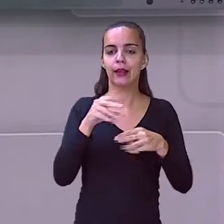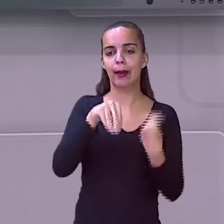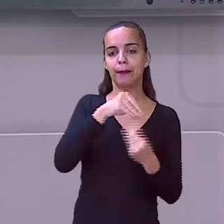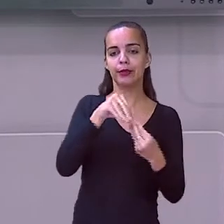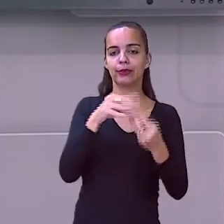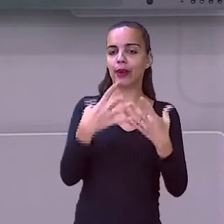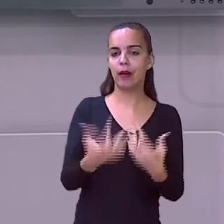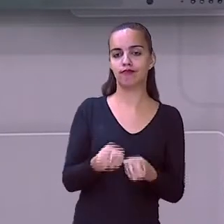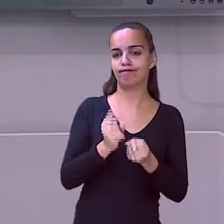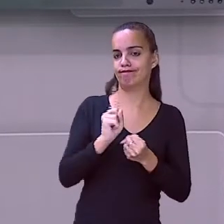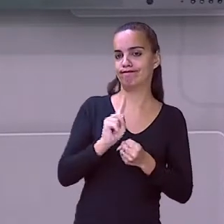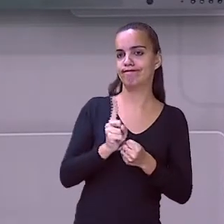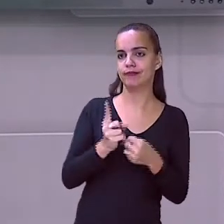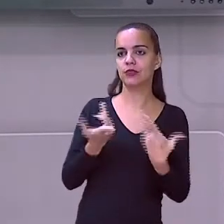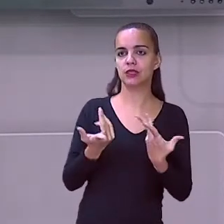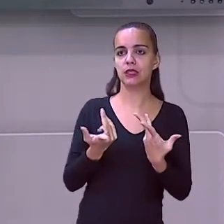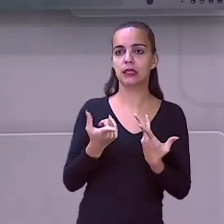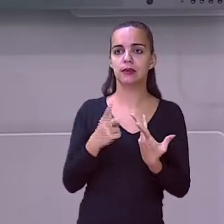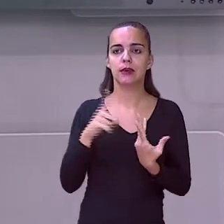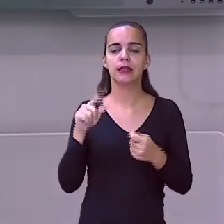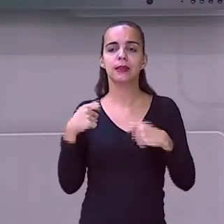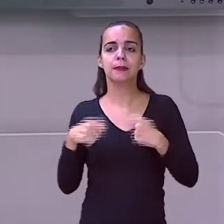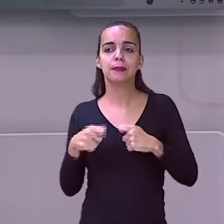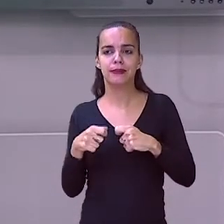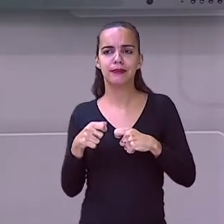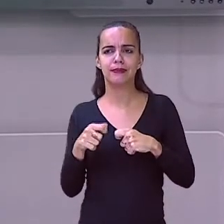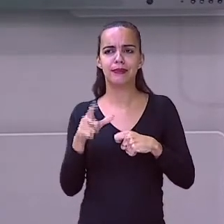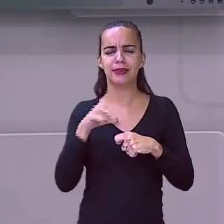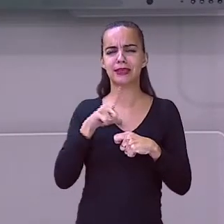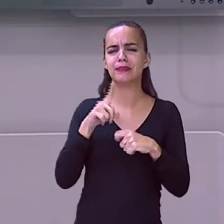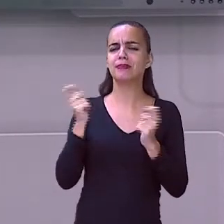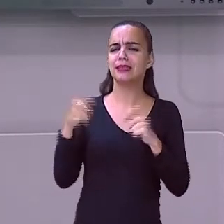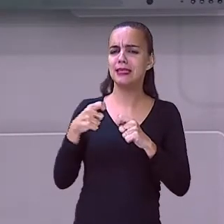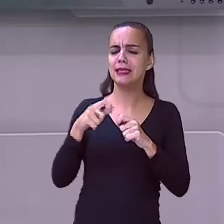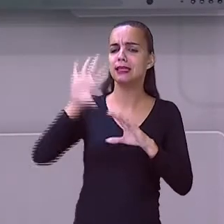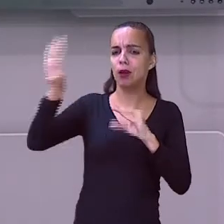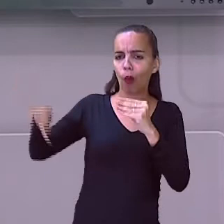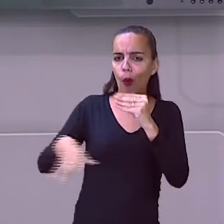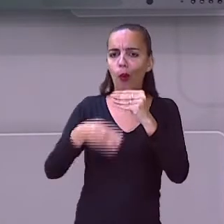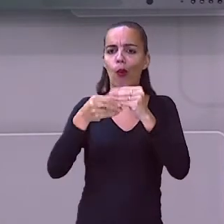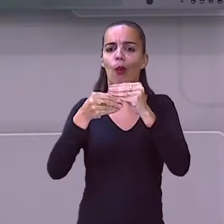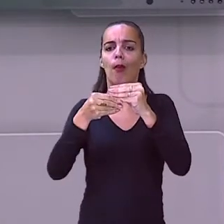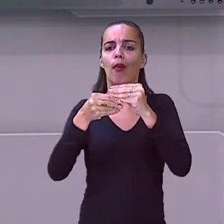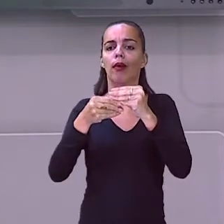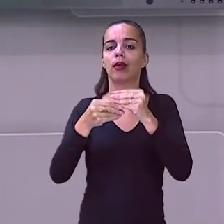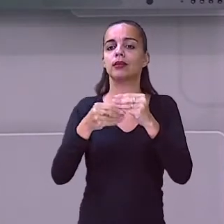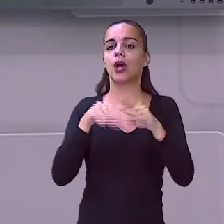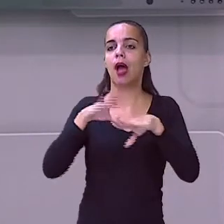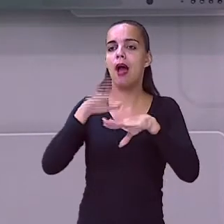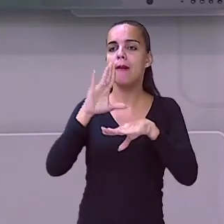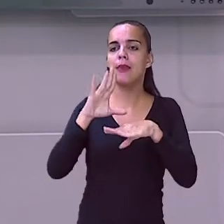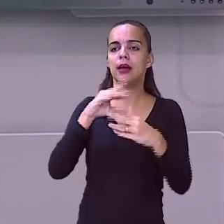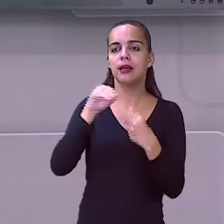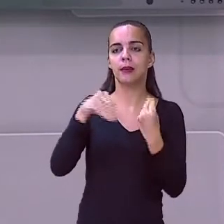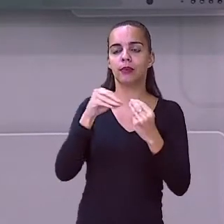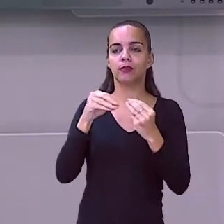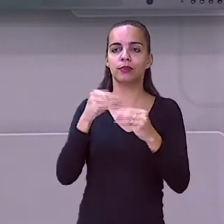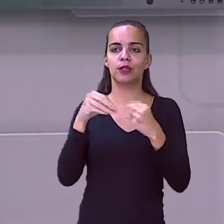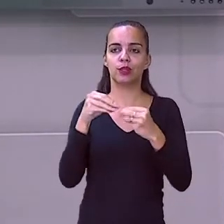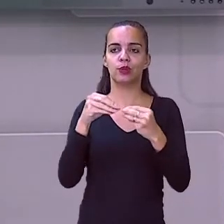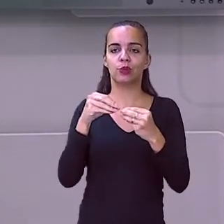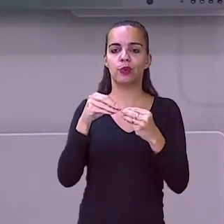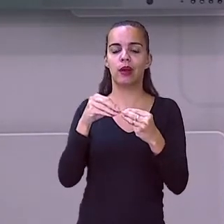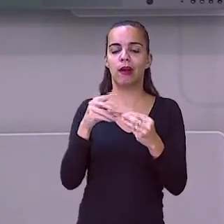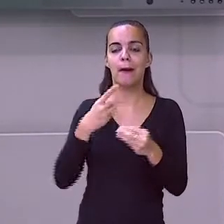por vezes, precisa-se de algum componente, alguma substância presente